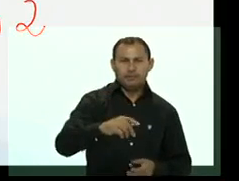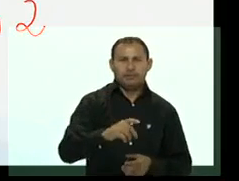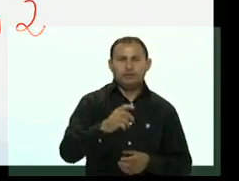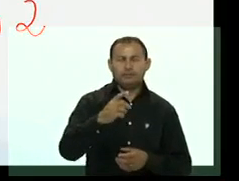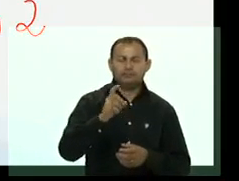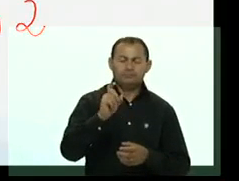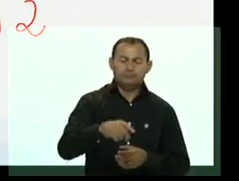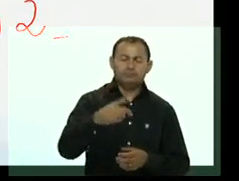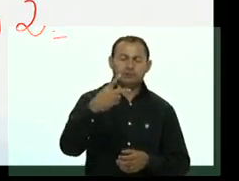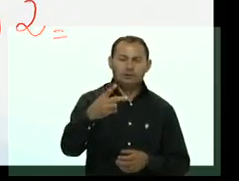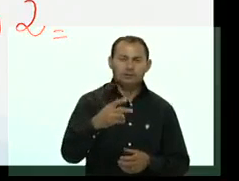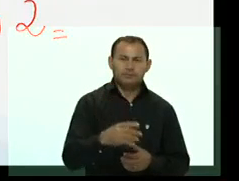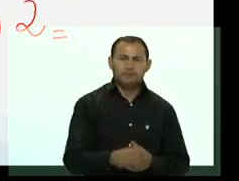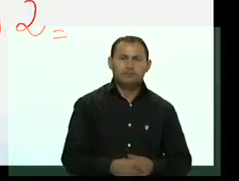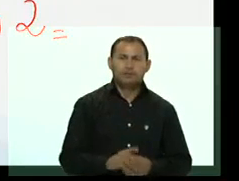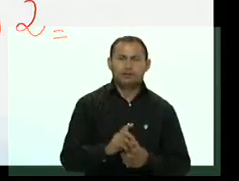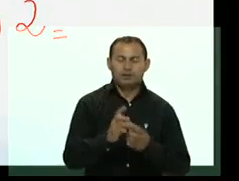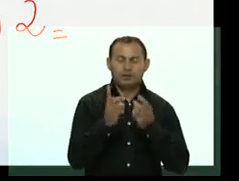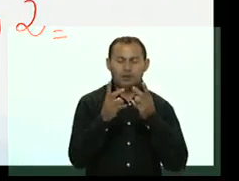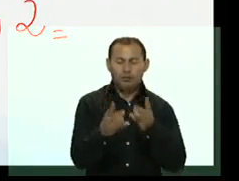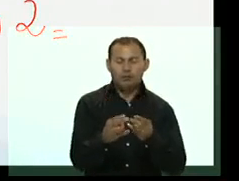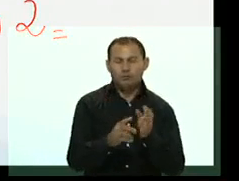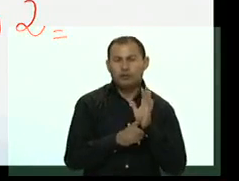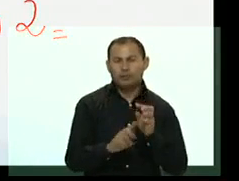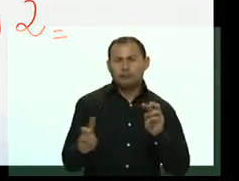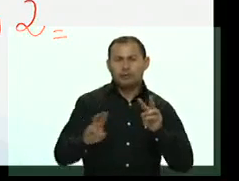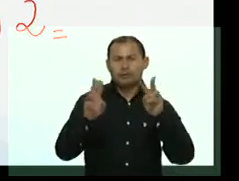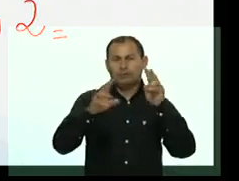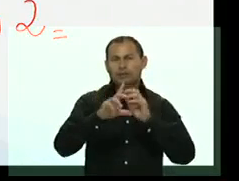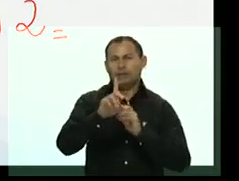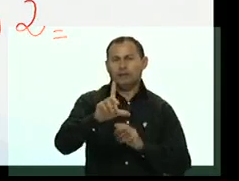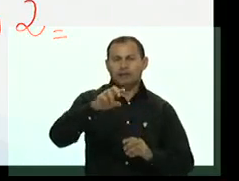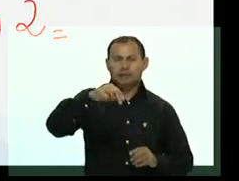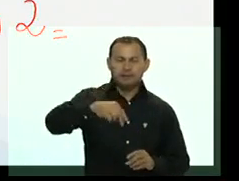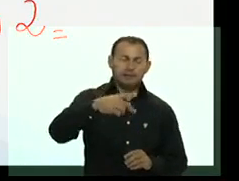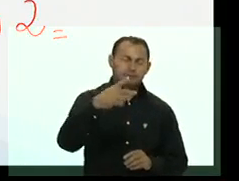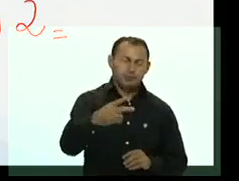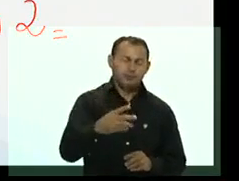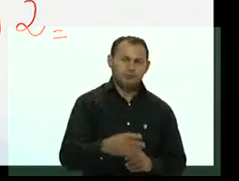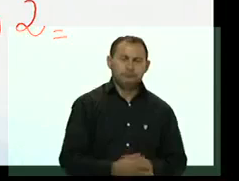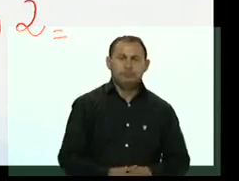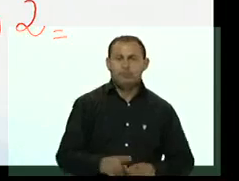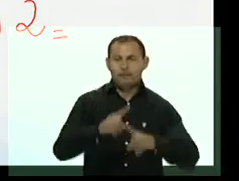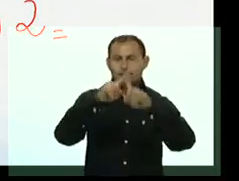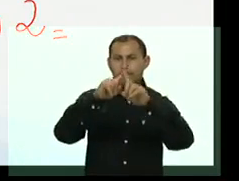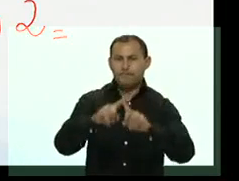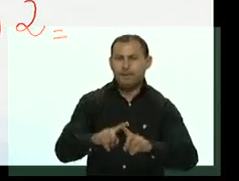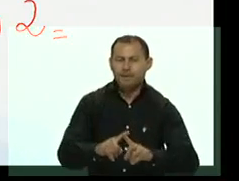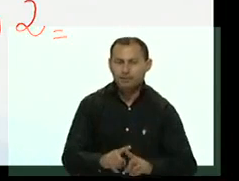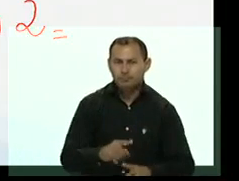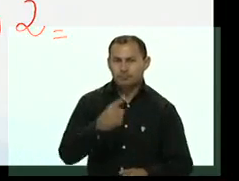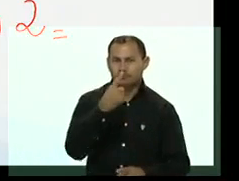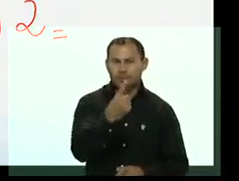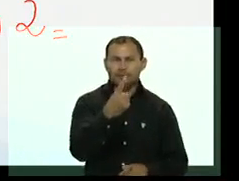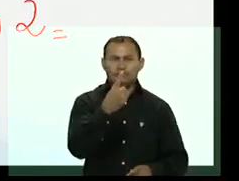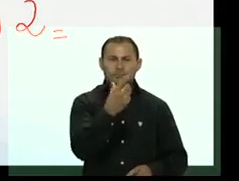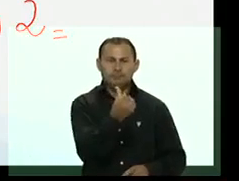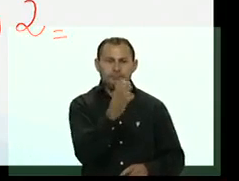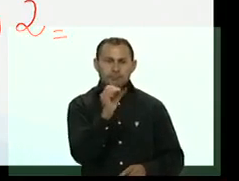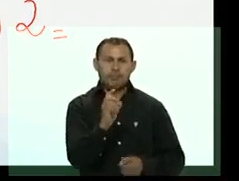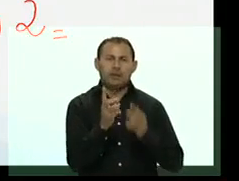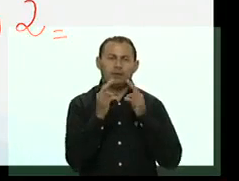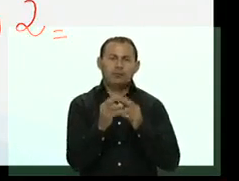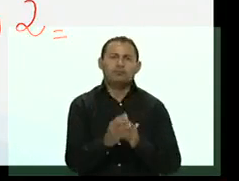no, aperta o 2 e dá um igual e ele vai dar o valor desse ln de 2. Vezes o 1.600, que vai